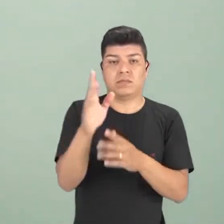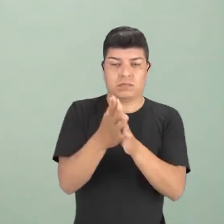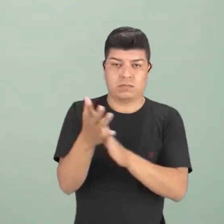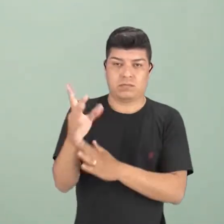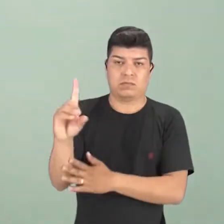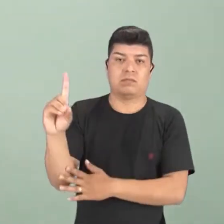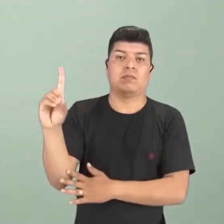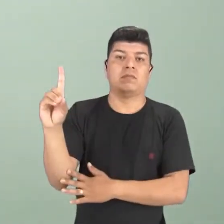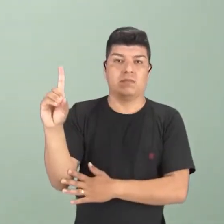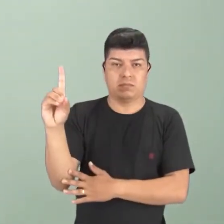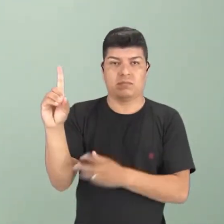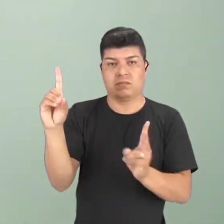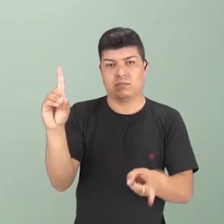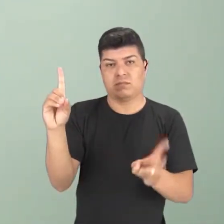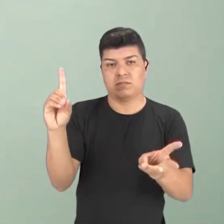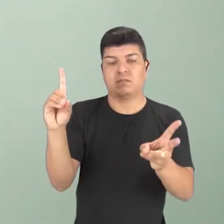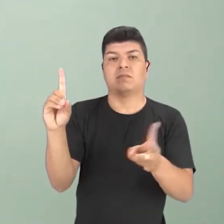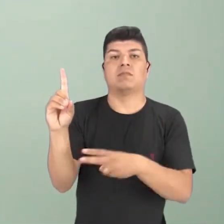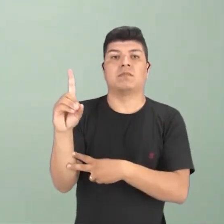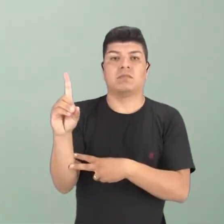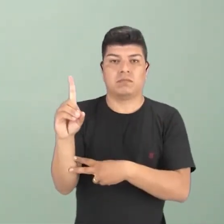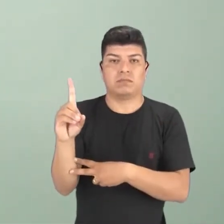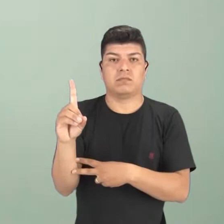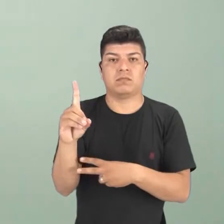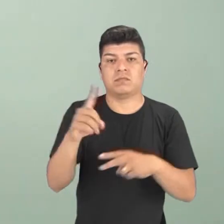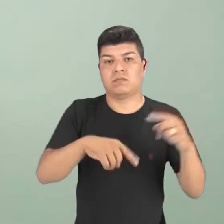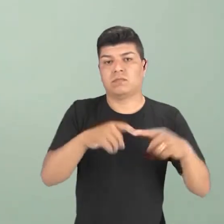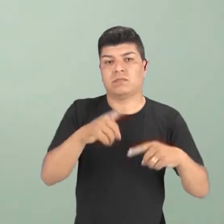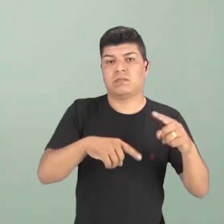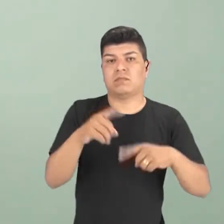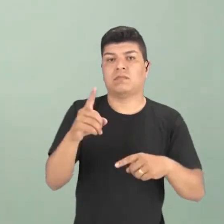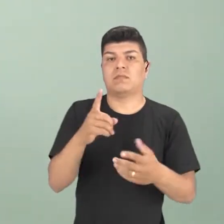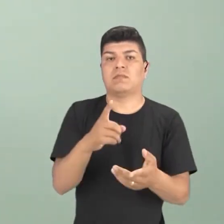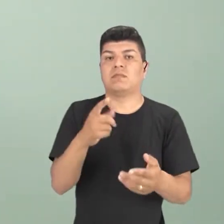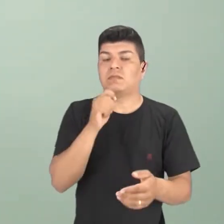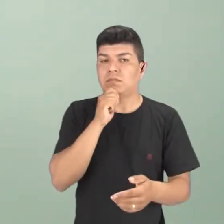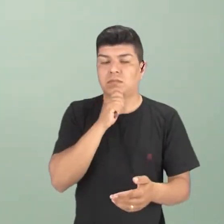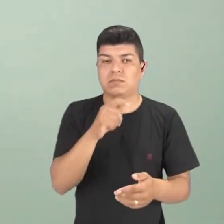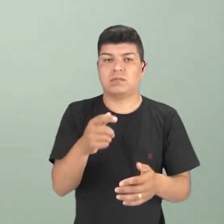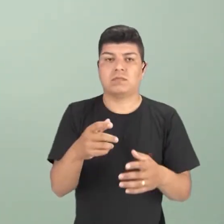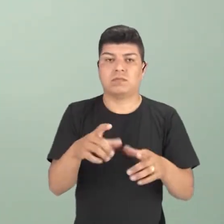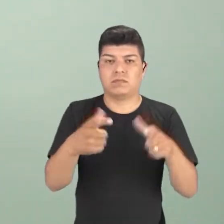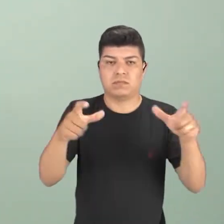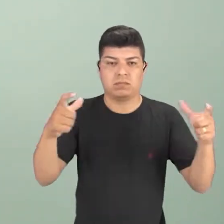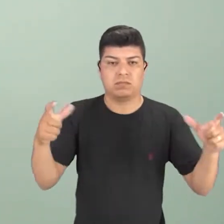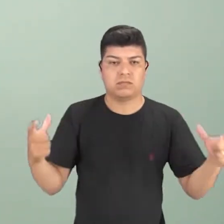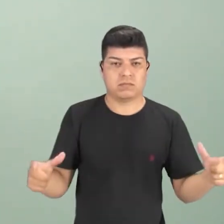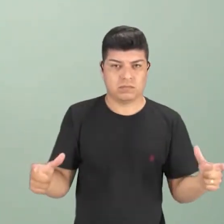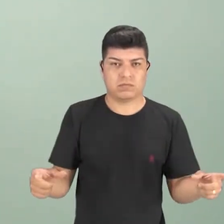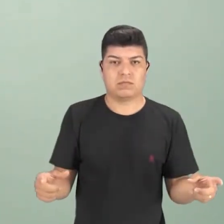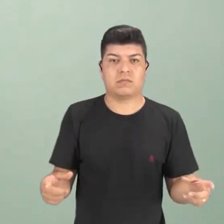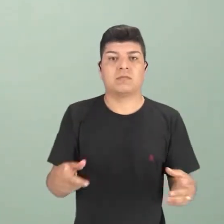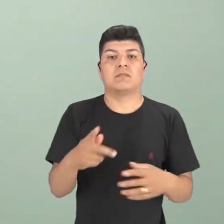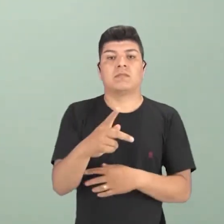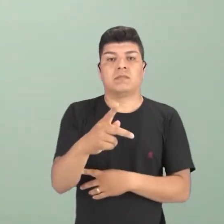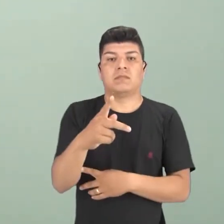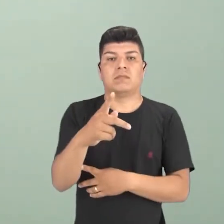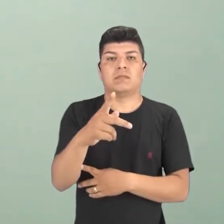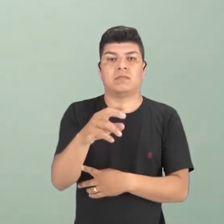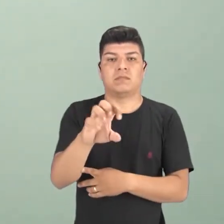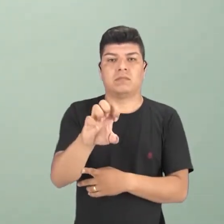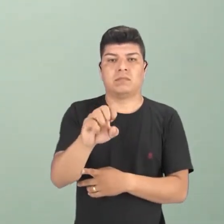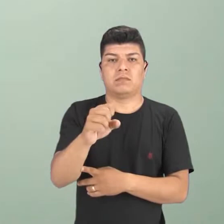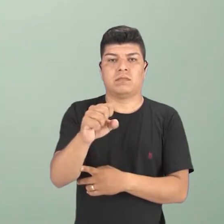direita. A gente continua ainda com material concêntrico e continua com essa propagação do campo perpendicular à corrente